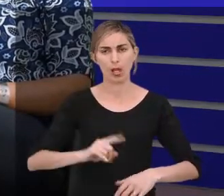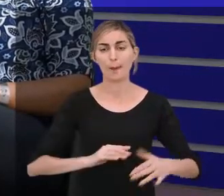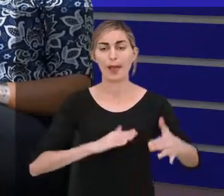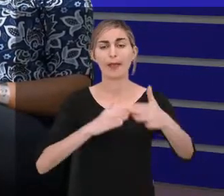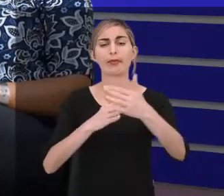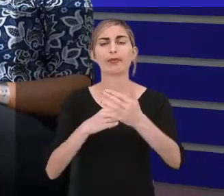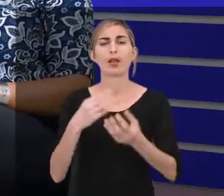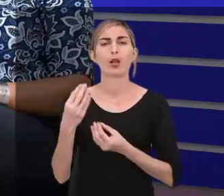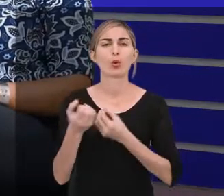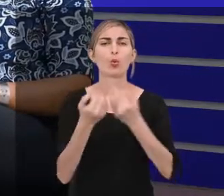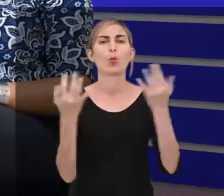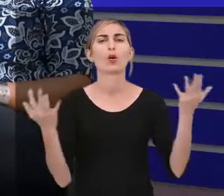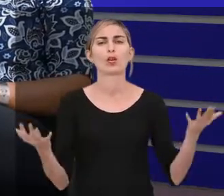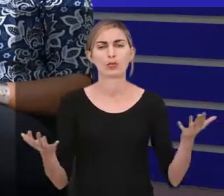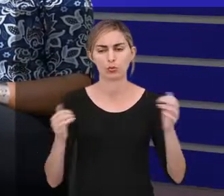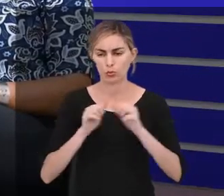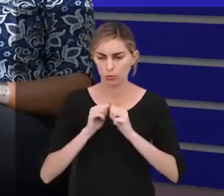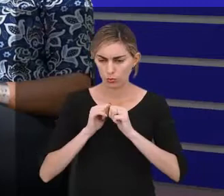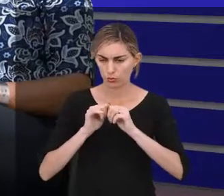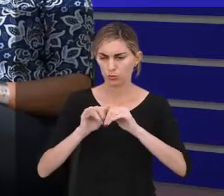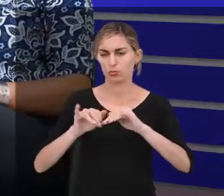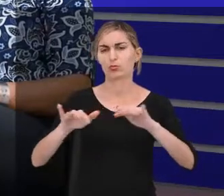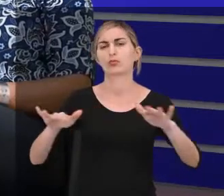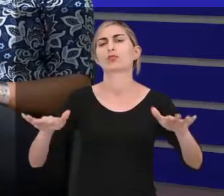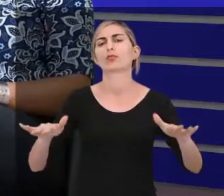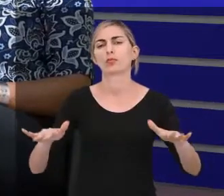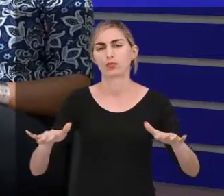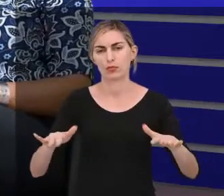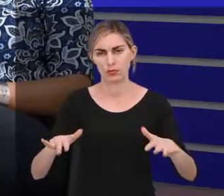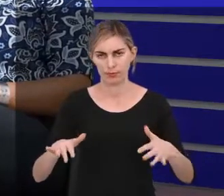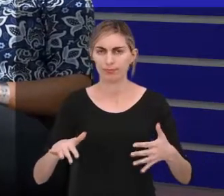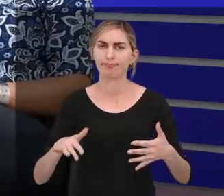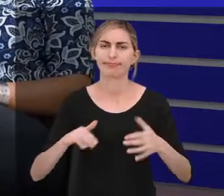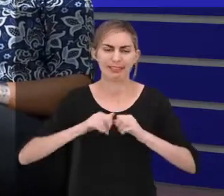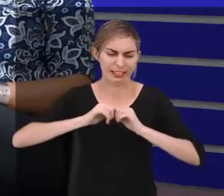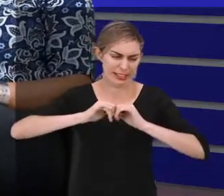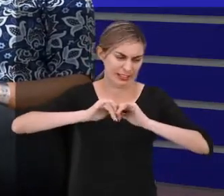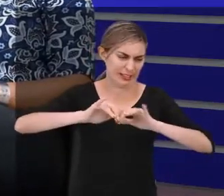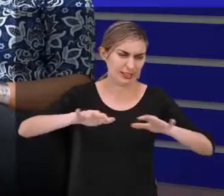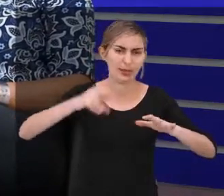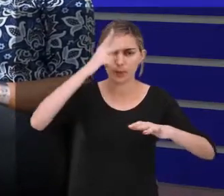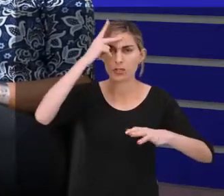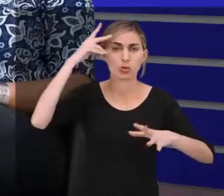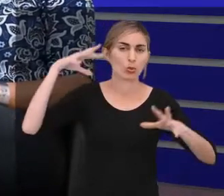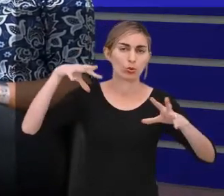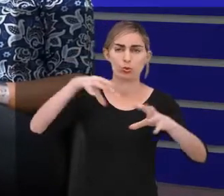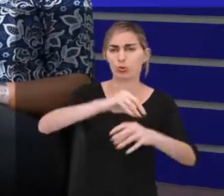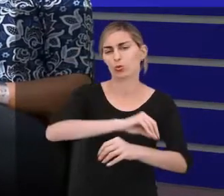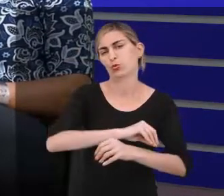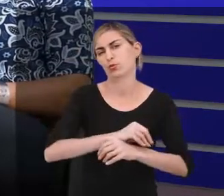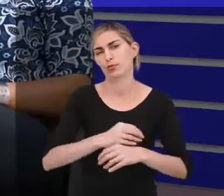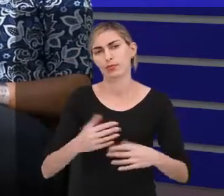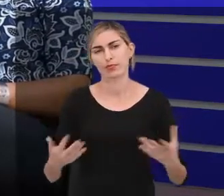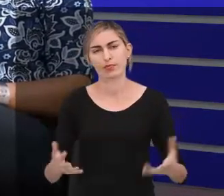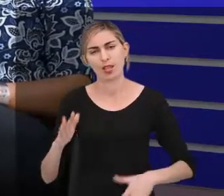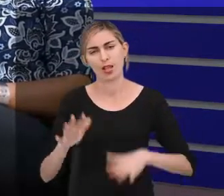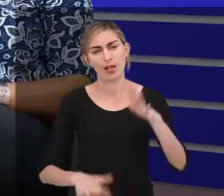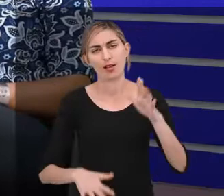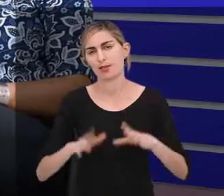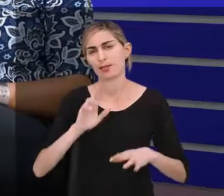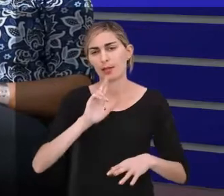até que ponto, até onde essa notícia pode chegar. Então viraliza, né? Como todo mundo fala, viraliza. De repente